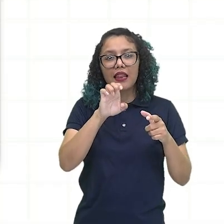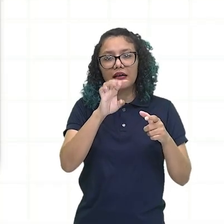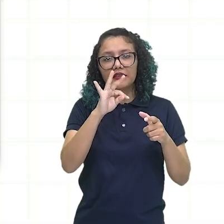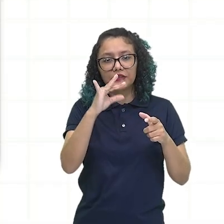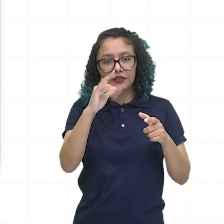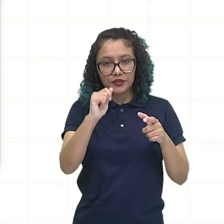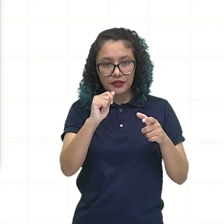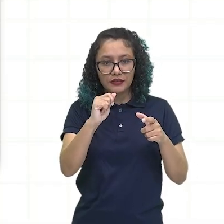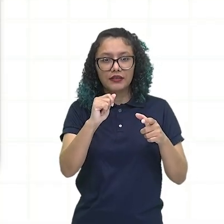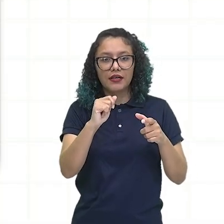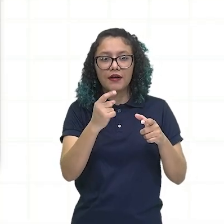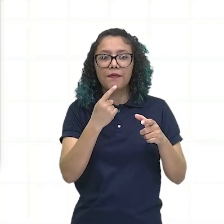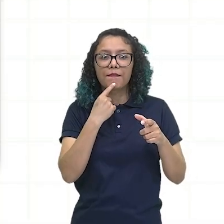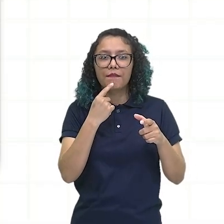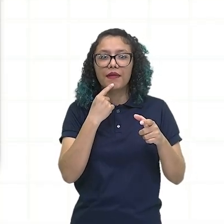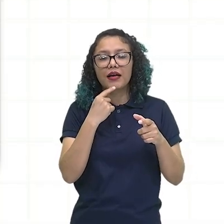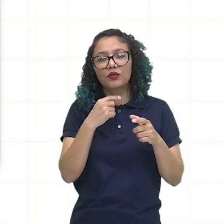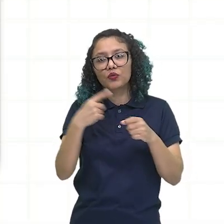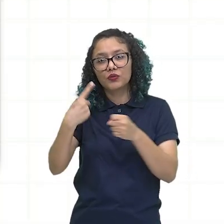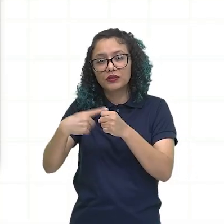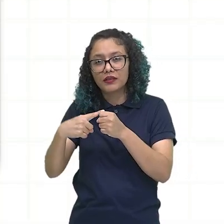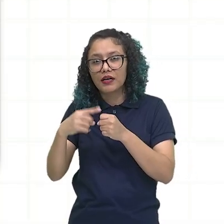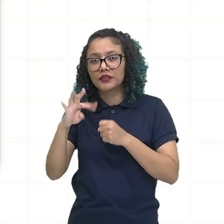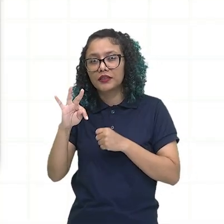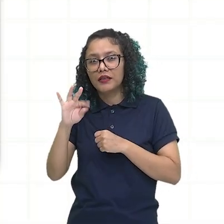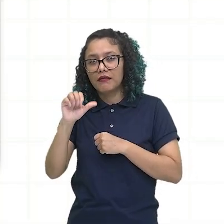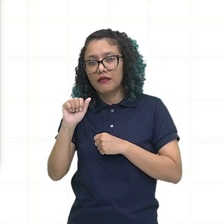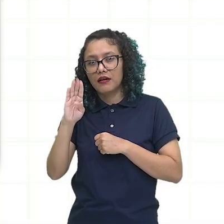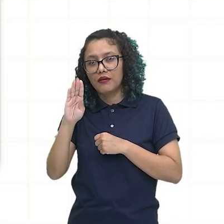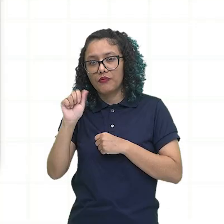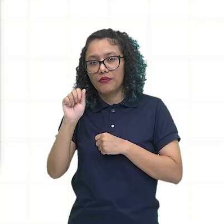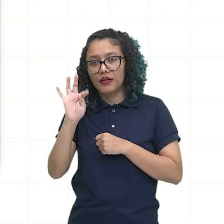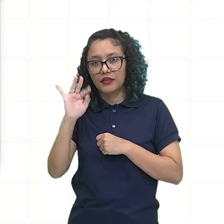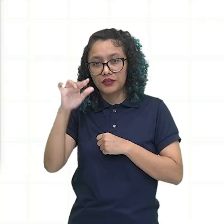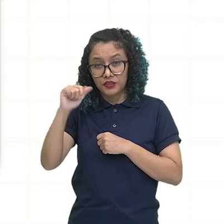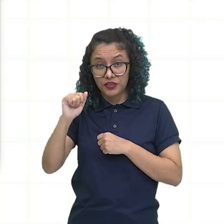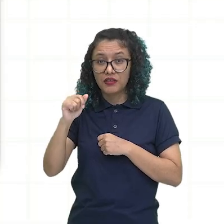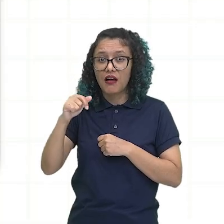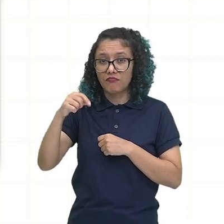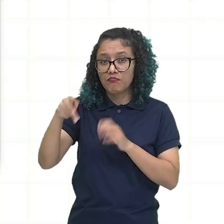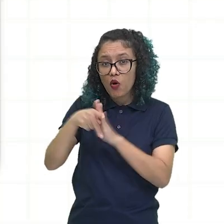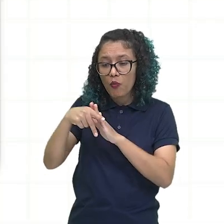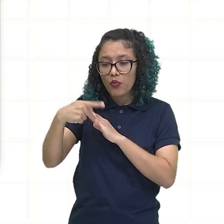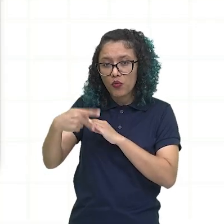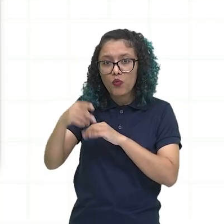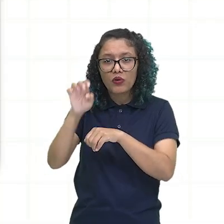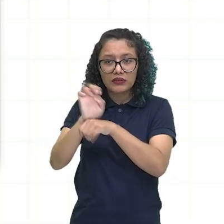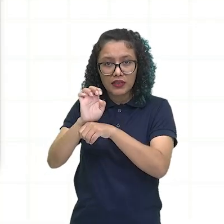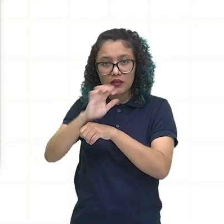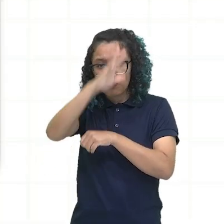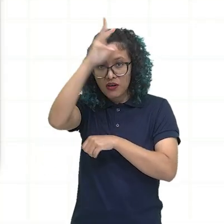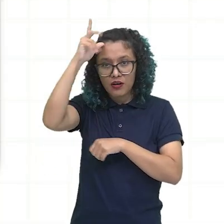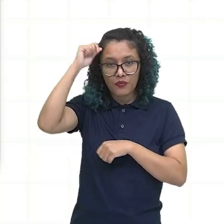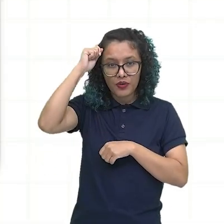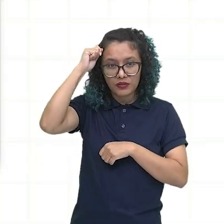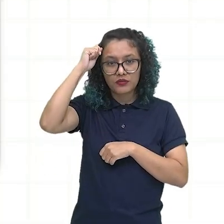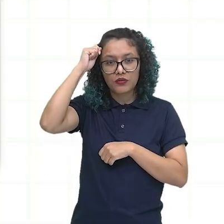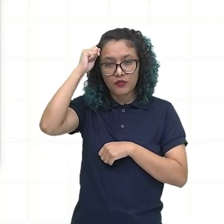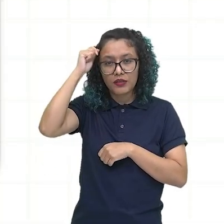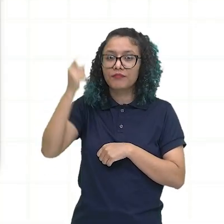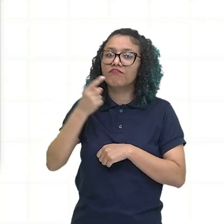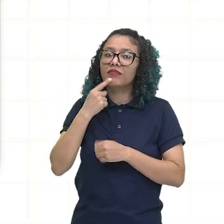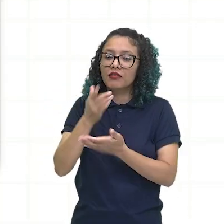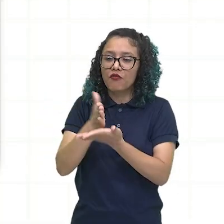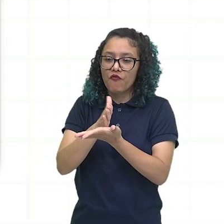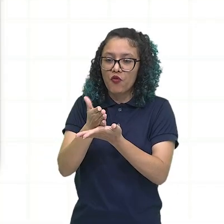lado, né, da cidade de Tabatinga, que está localizada no estado do Amazonas, né, lá na